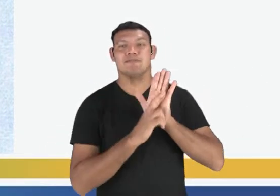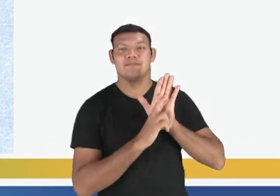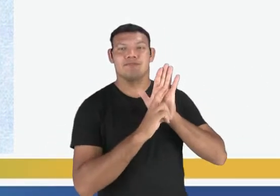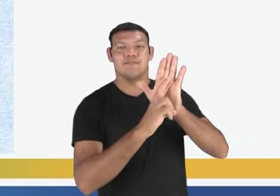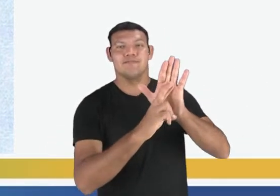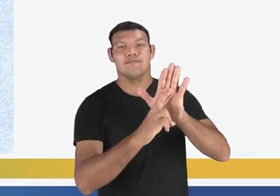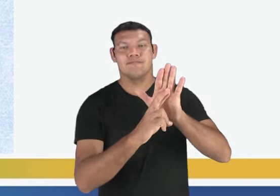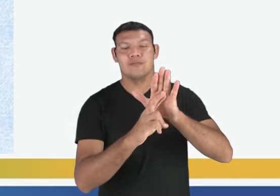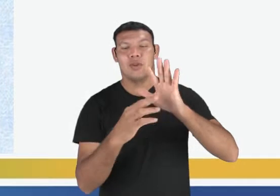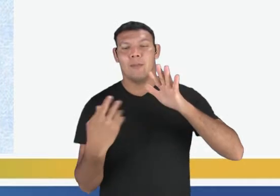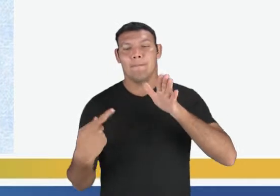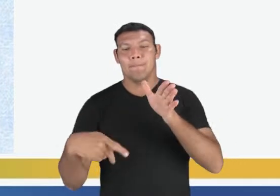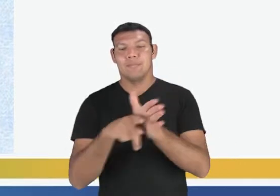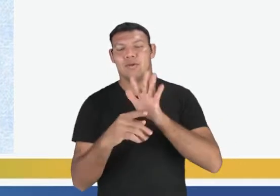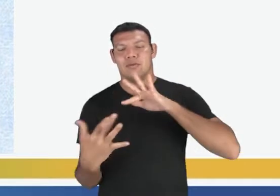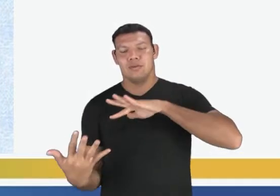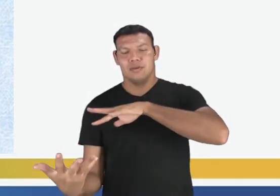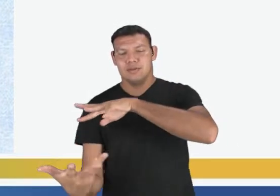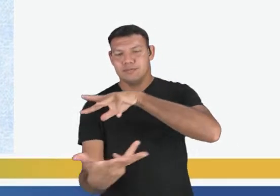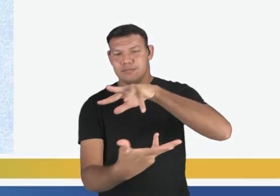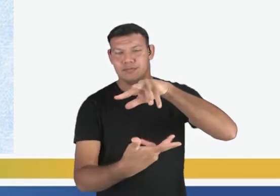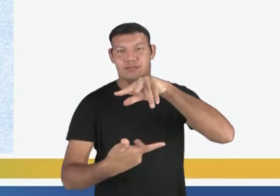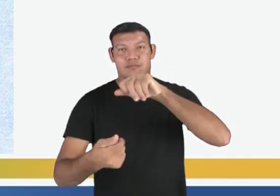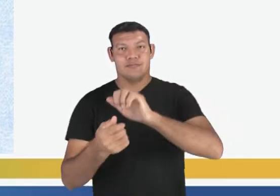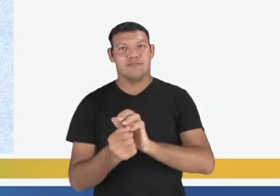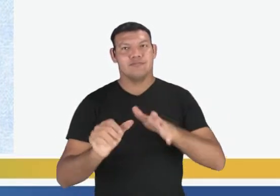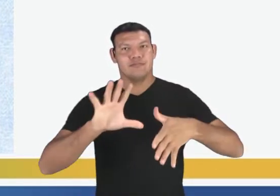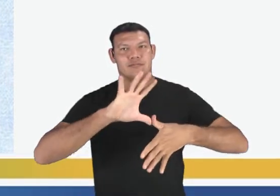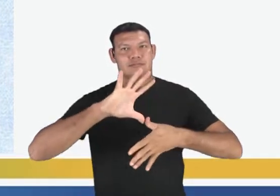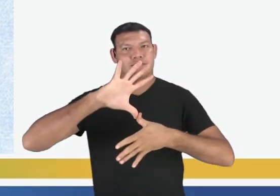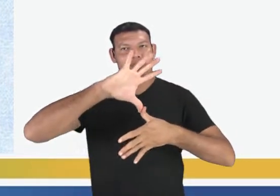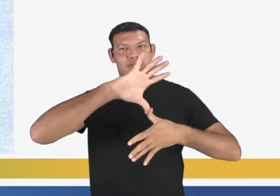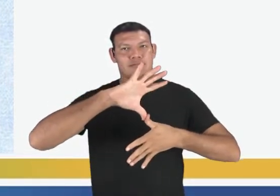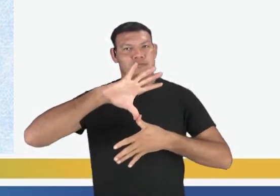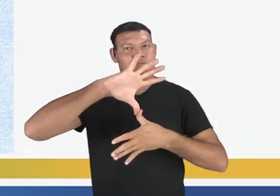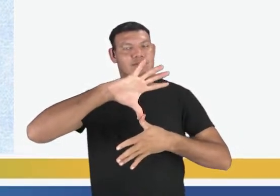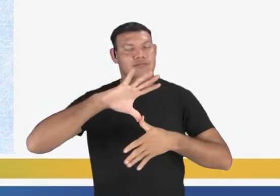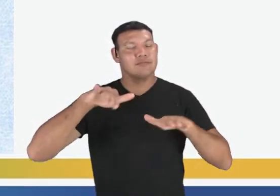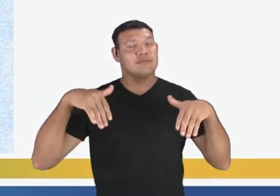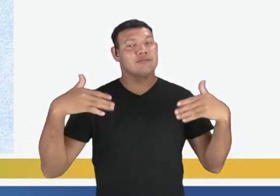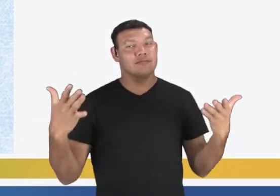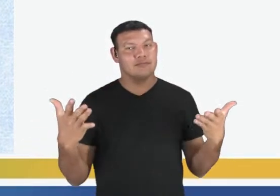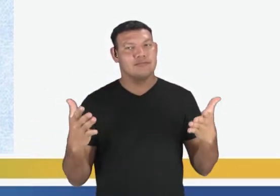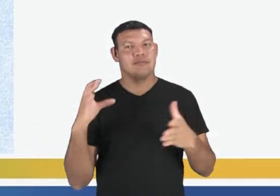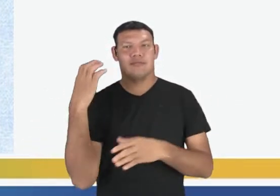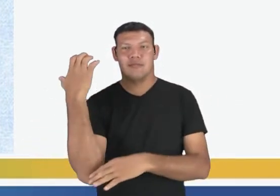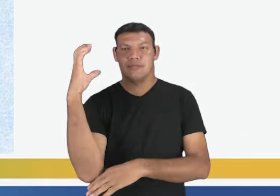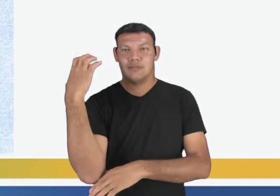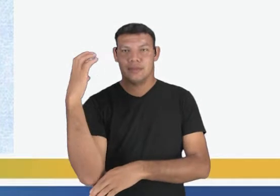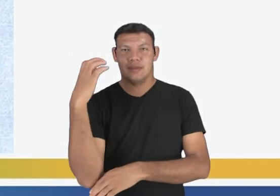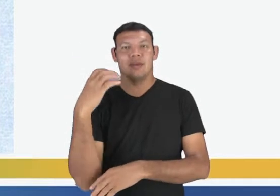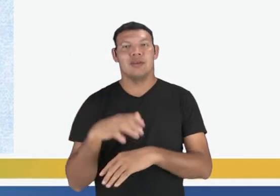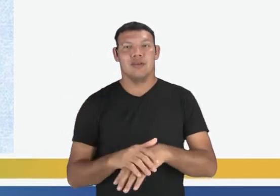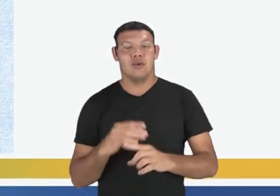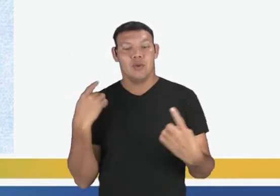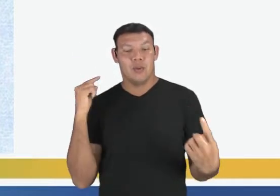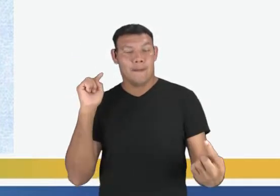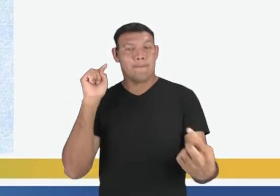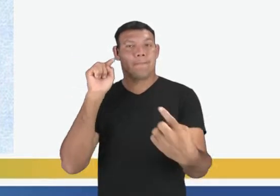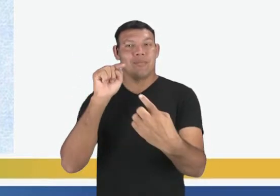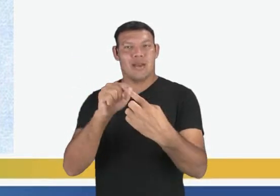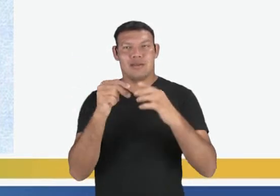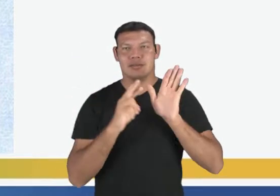da superfície terrestre. A cartografia aparece assim como sendo a ciência que se ocupa